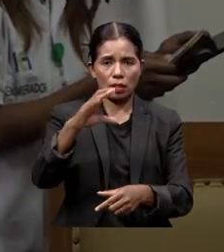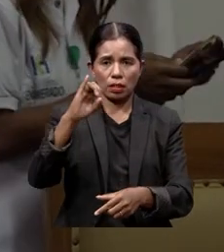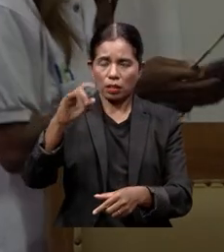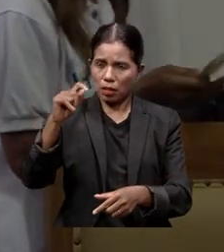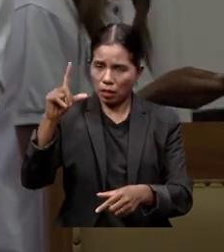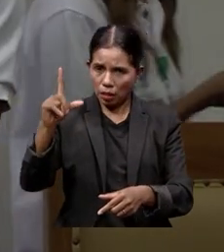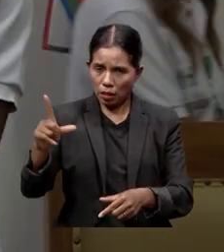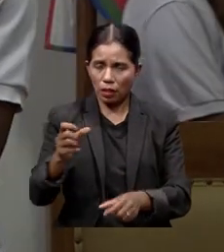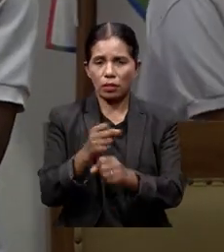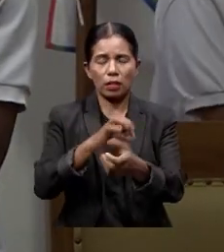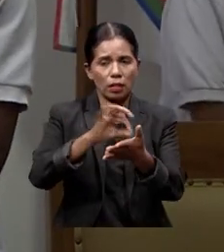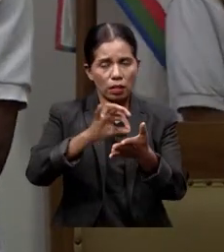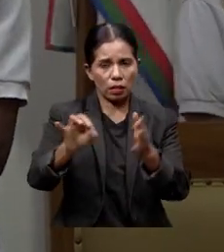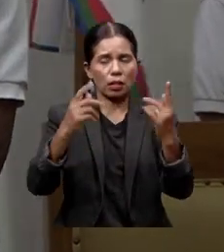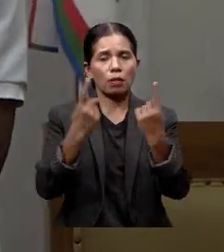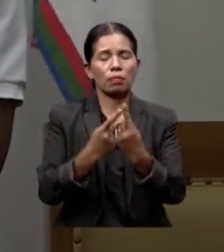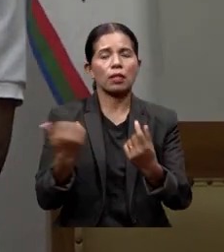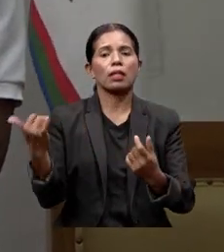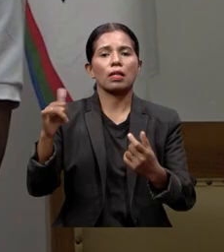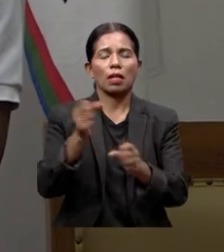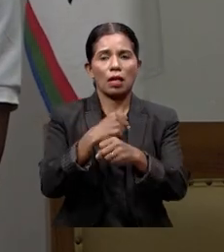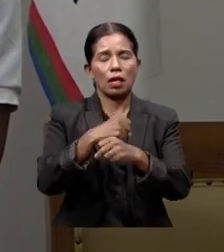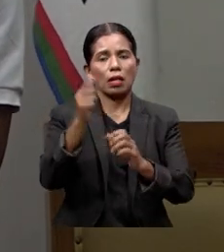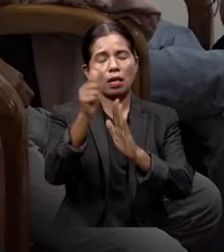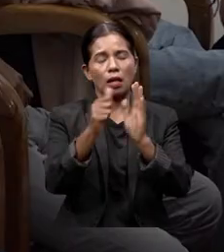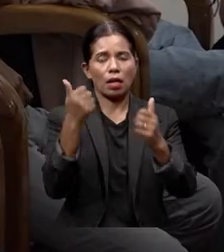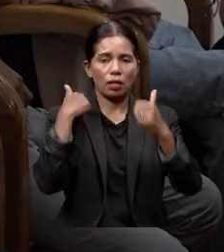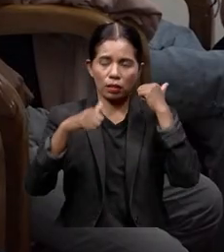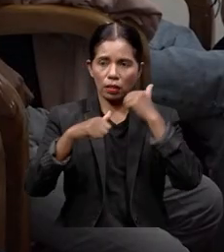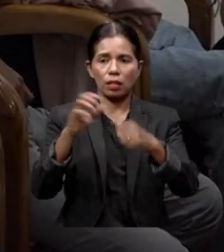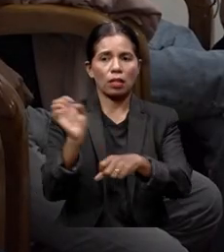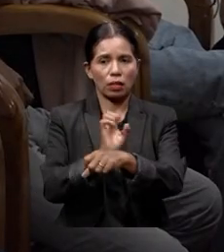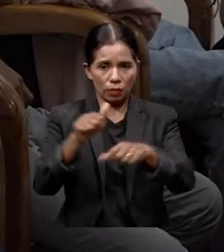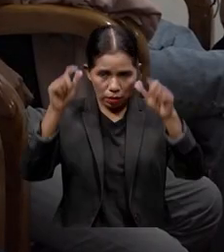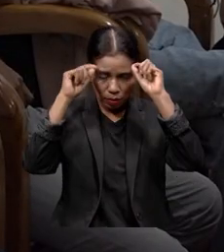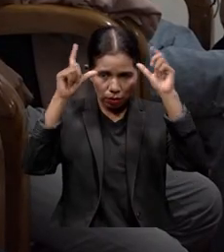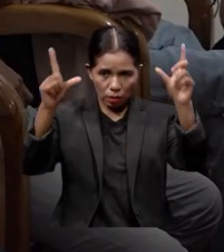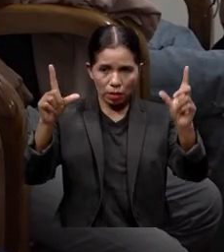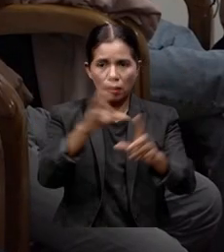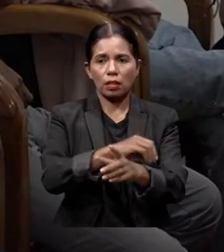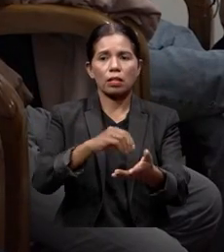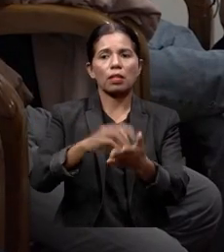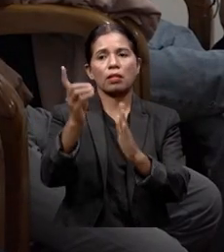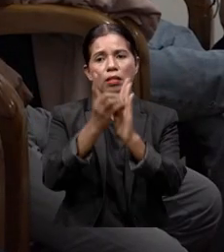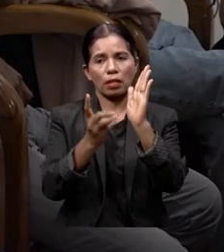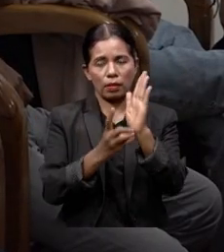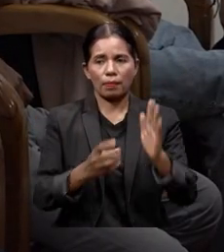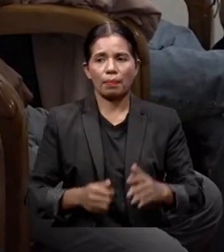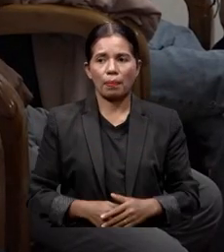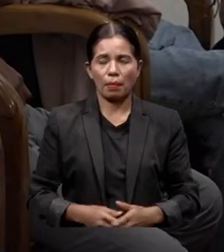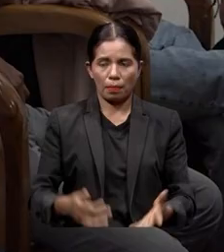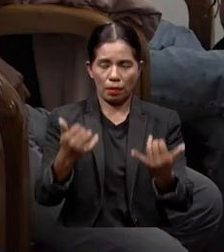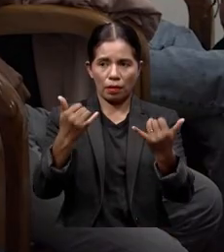Timor-Leste, onde resiste a empresa Hiracnebe halau atividade econômica e a Timor-Leste, onde cria base de dados. No NEDA da